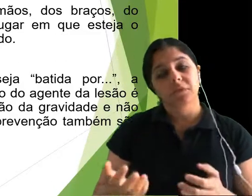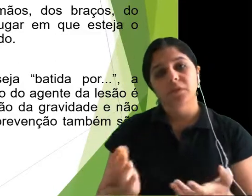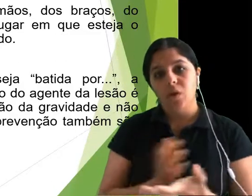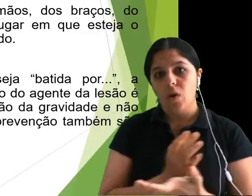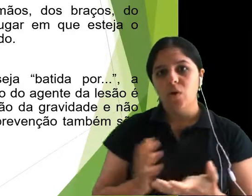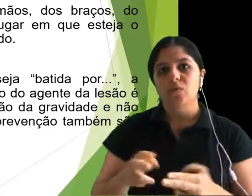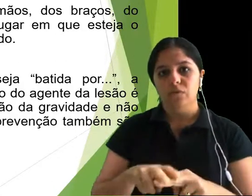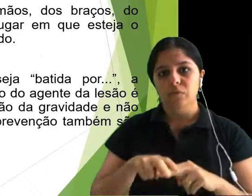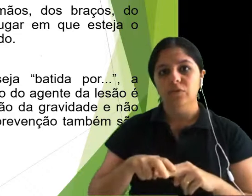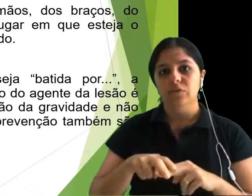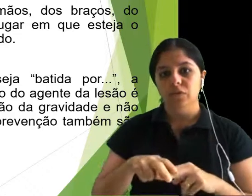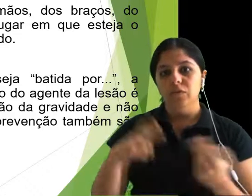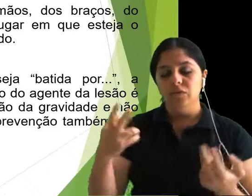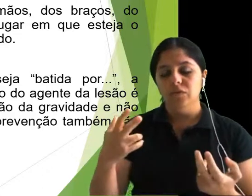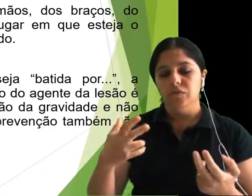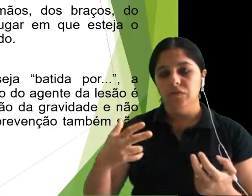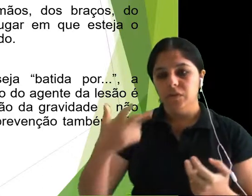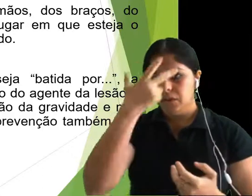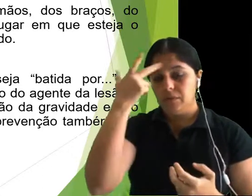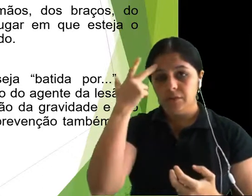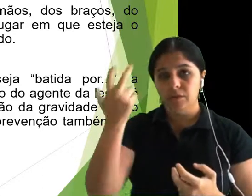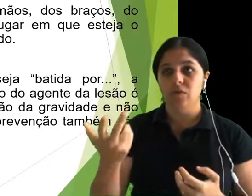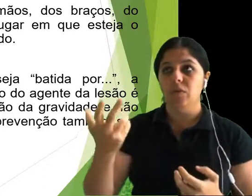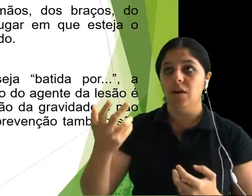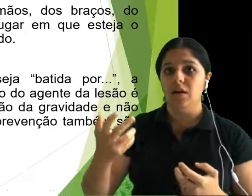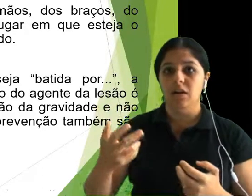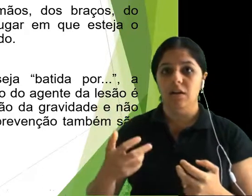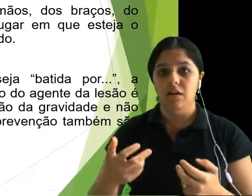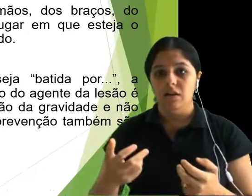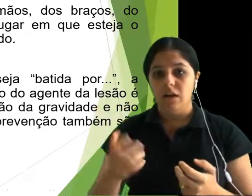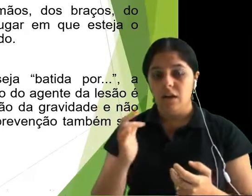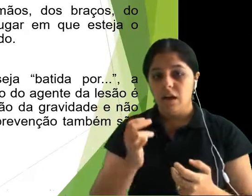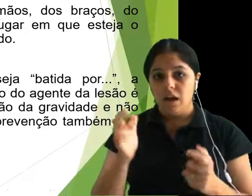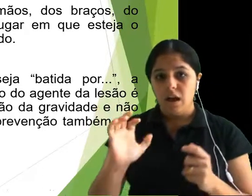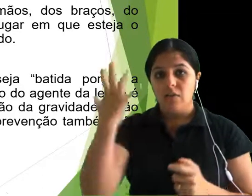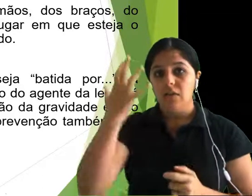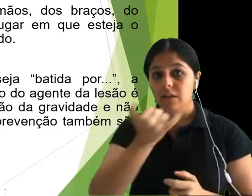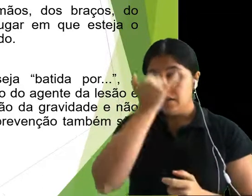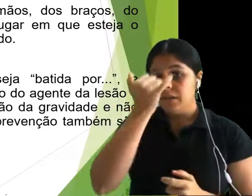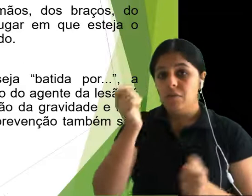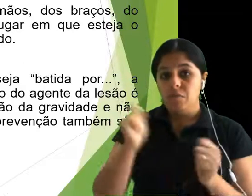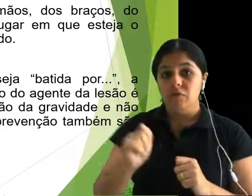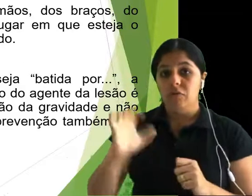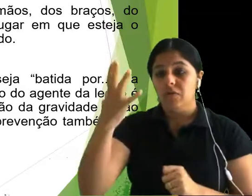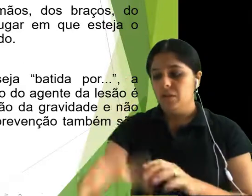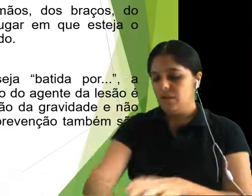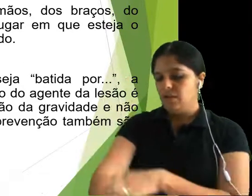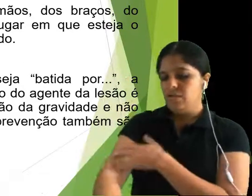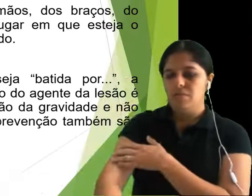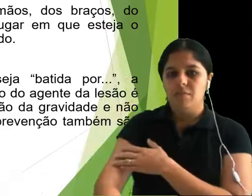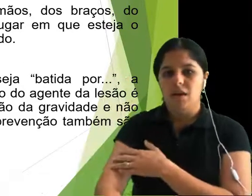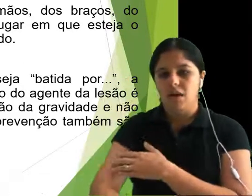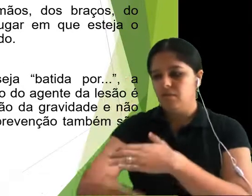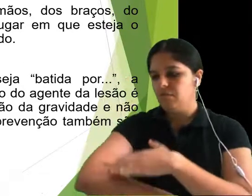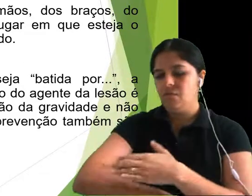em que a pessoa é atingida por objetos que caem. Essas quedas podem ocorrer das mãos, dos braços, do ombro da pessoa ou